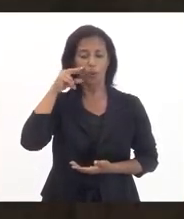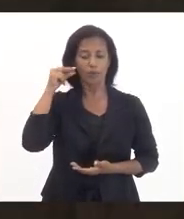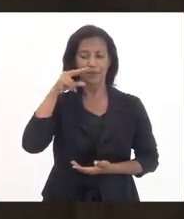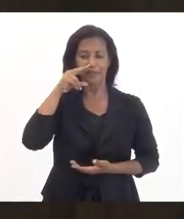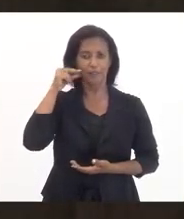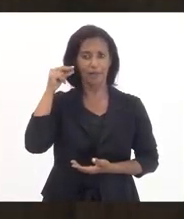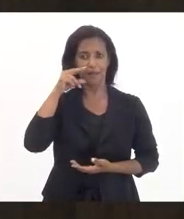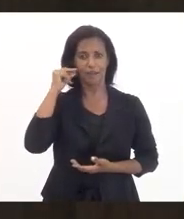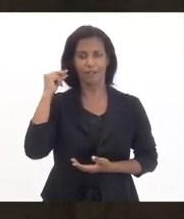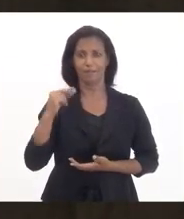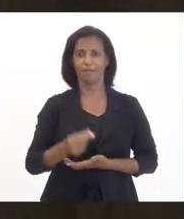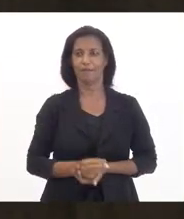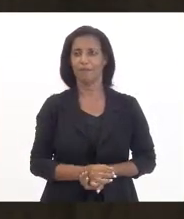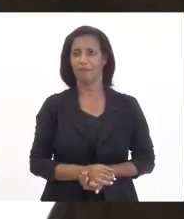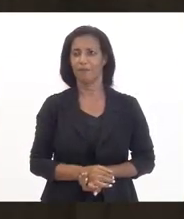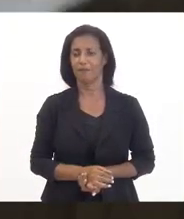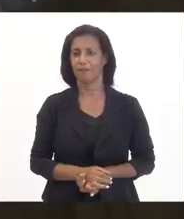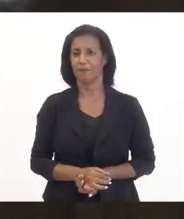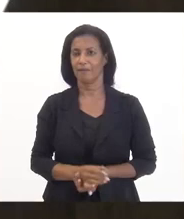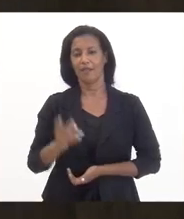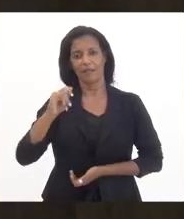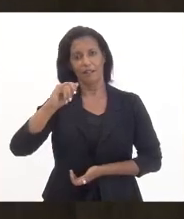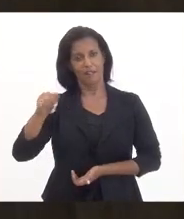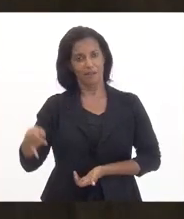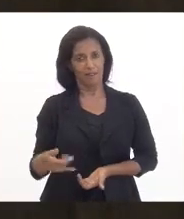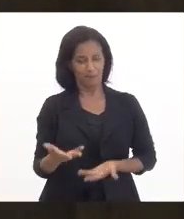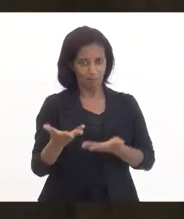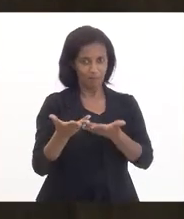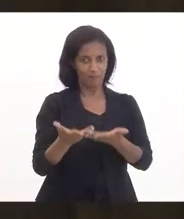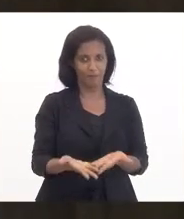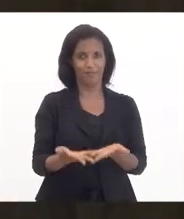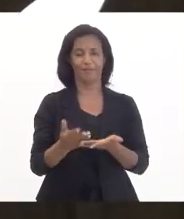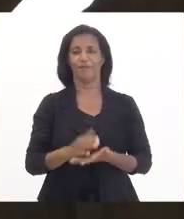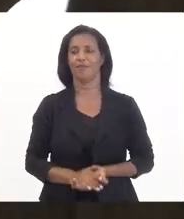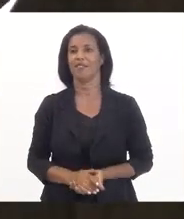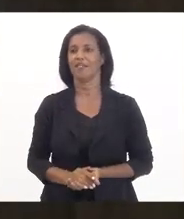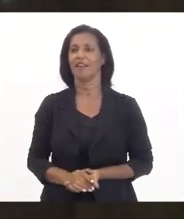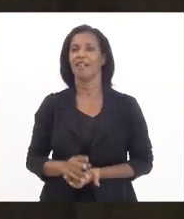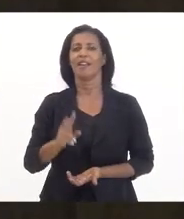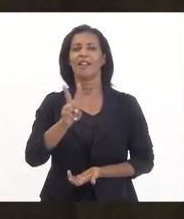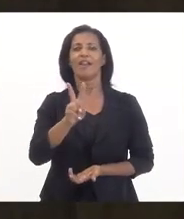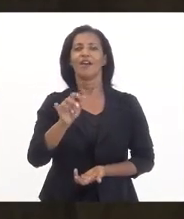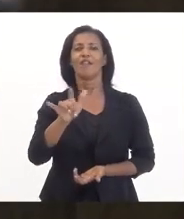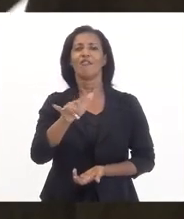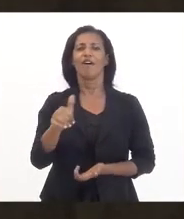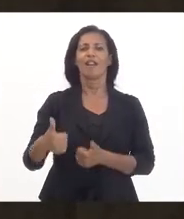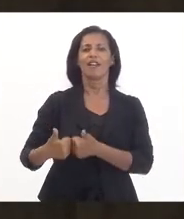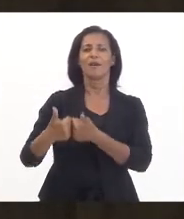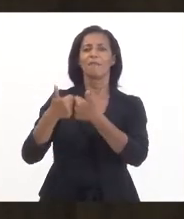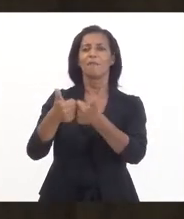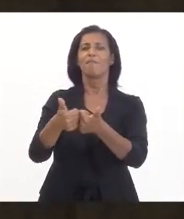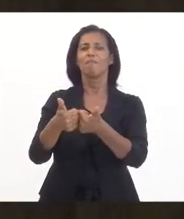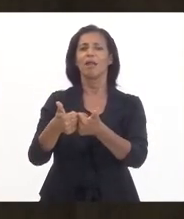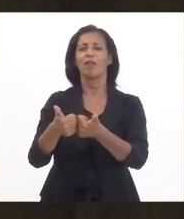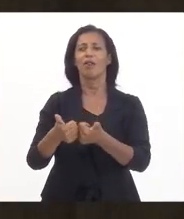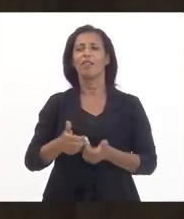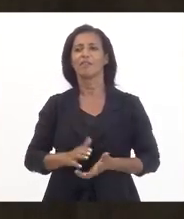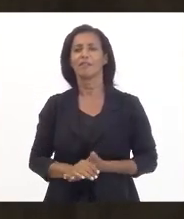Reis. Presidente, aproveitar o ensejo aqui que o Wagner Vick se encontra. Melhor acústica, Wagner, por